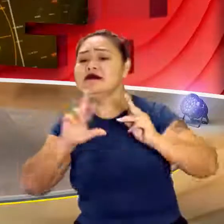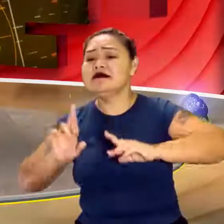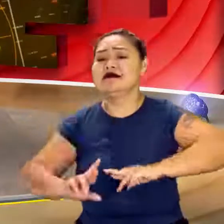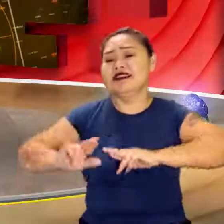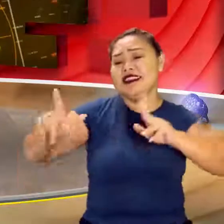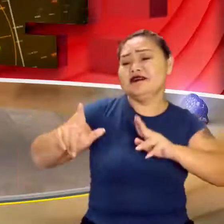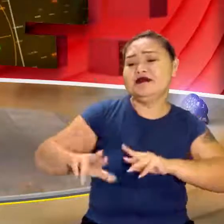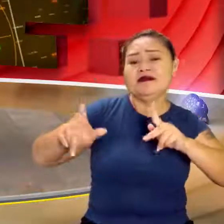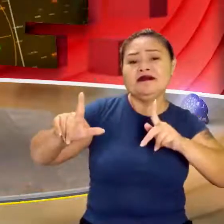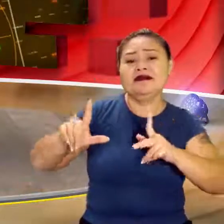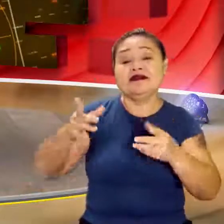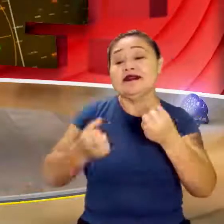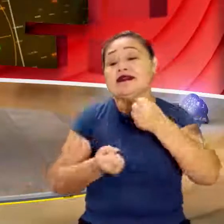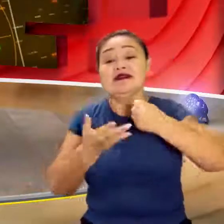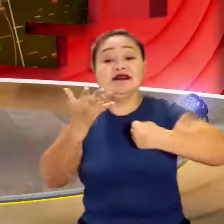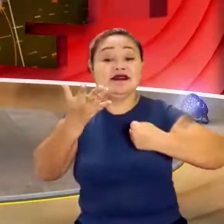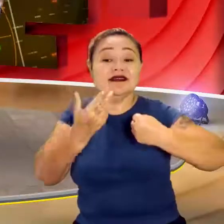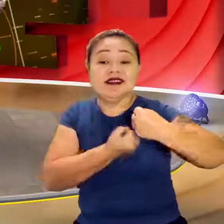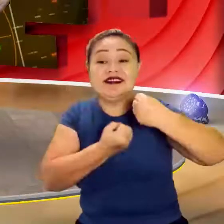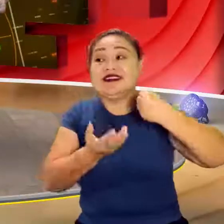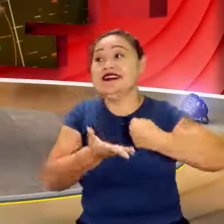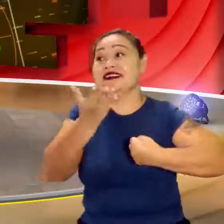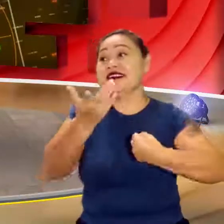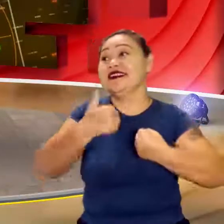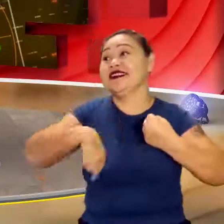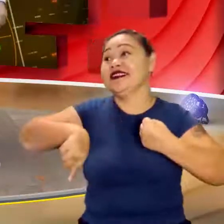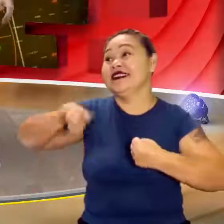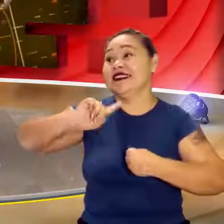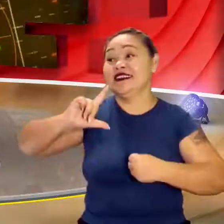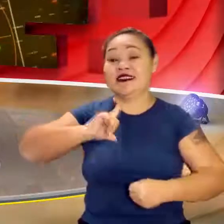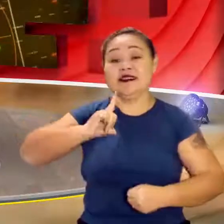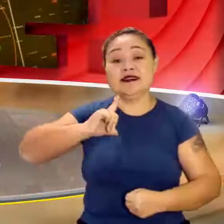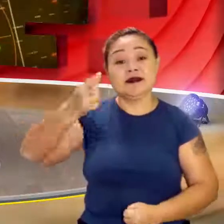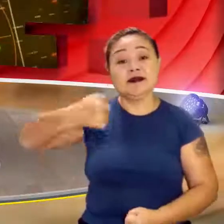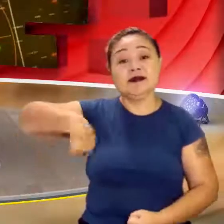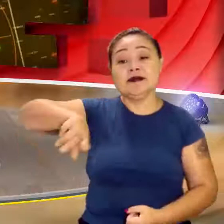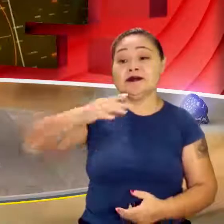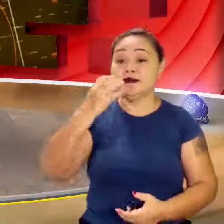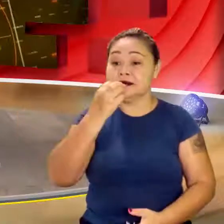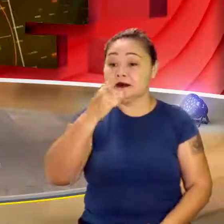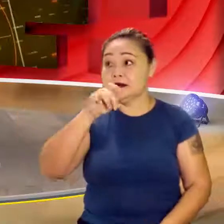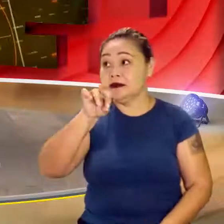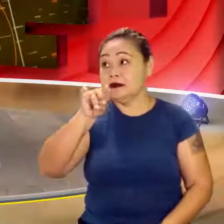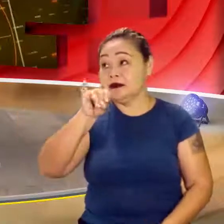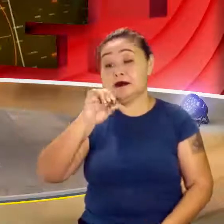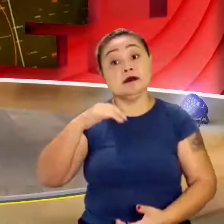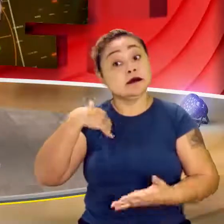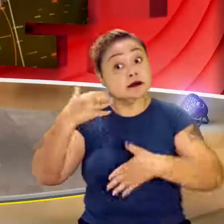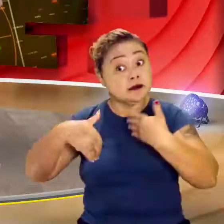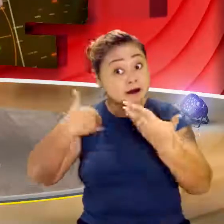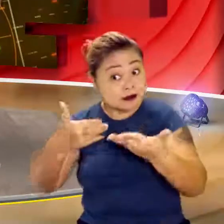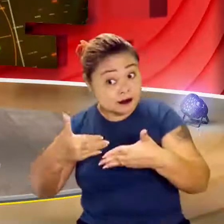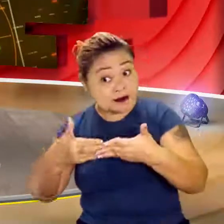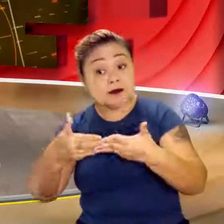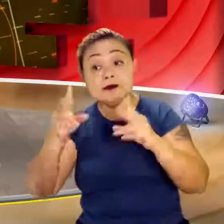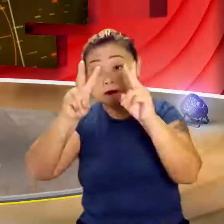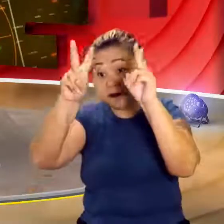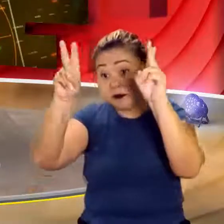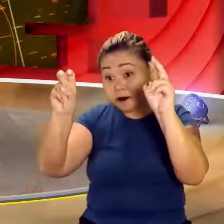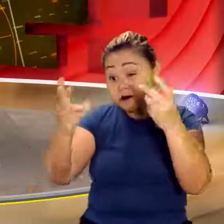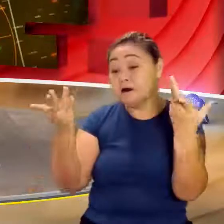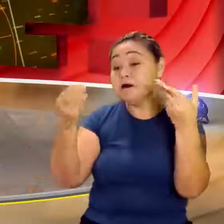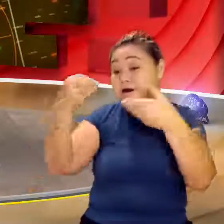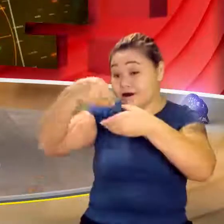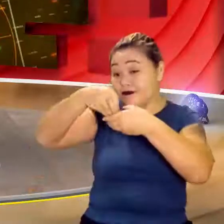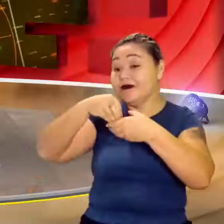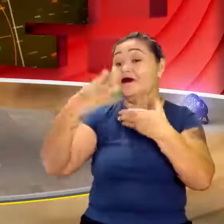tudo diferente, só tem da potenciação. Vamos lá, a gente tá aí com as paródias saindo do forno, quem sabe chega uma aí desse assunto, desse